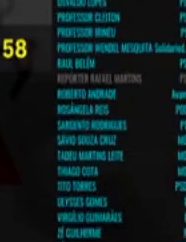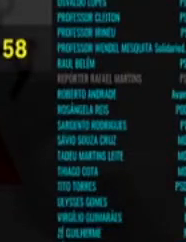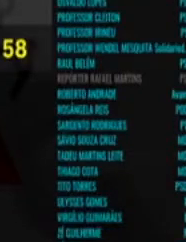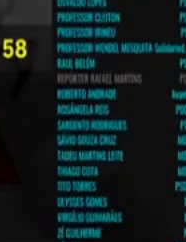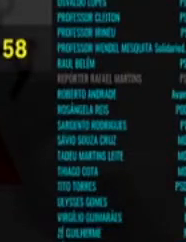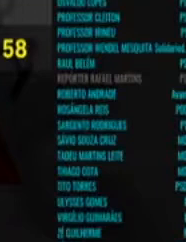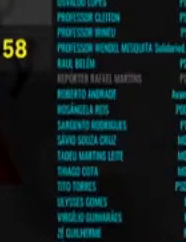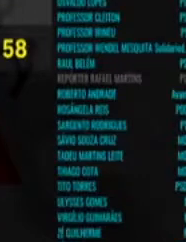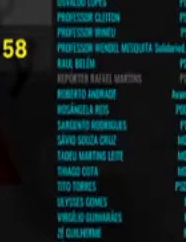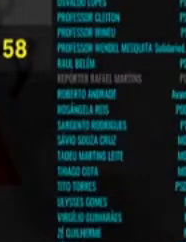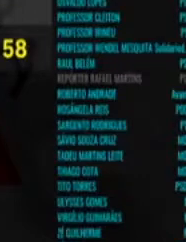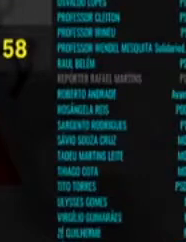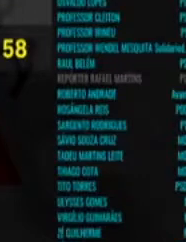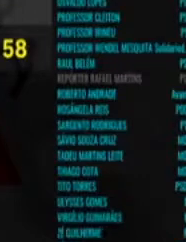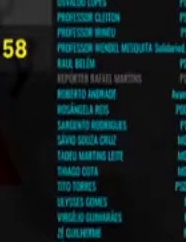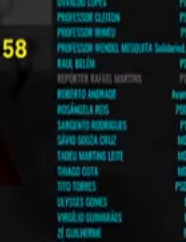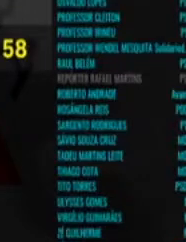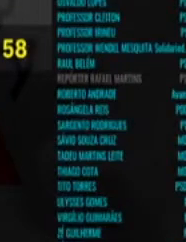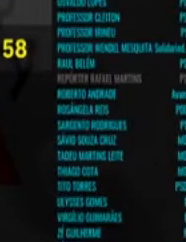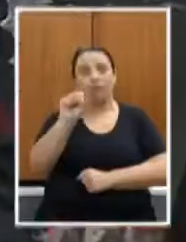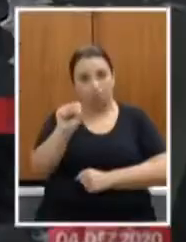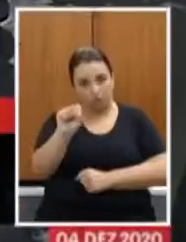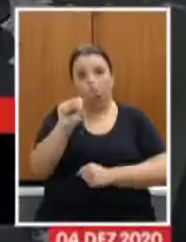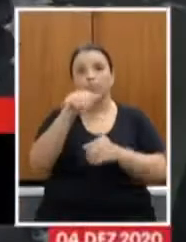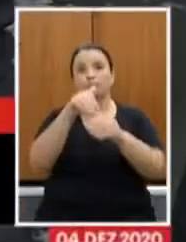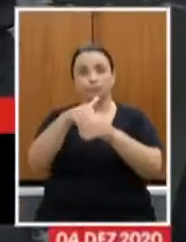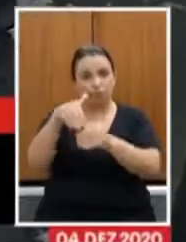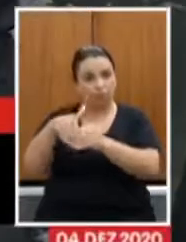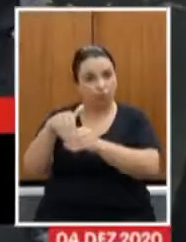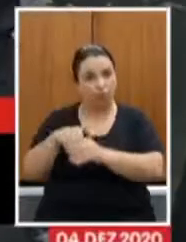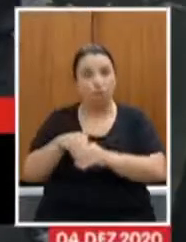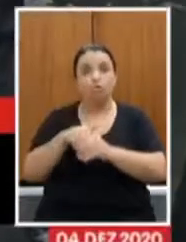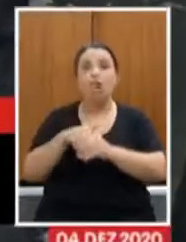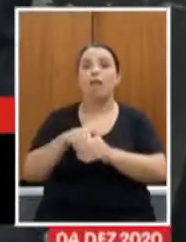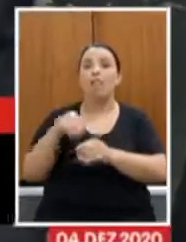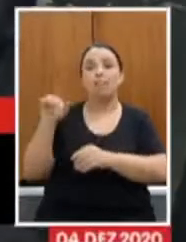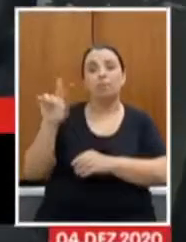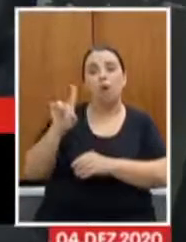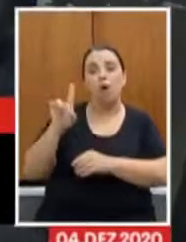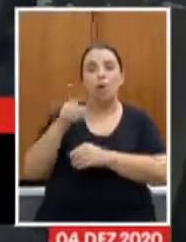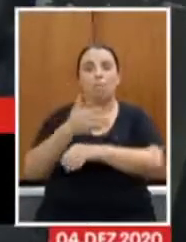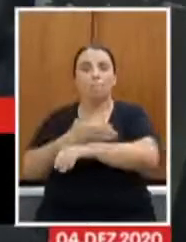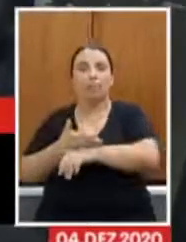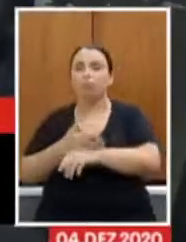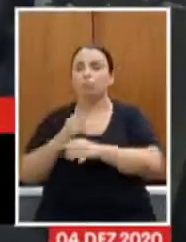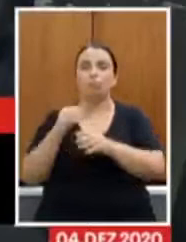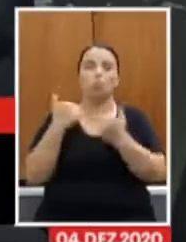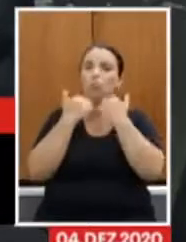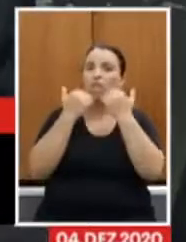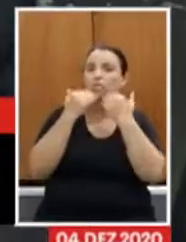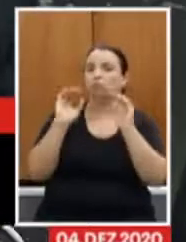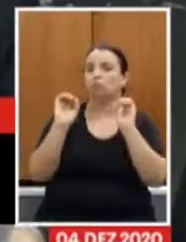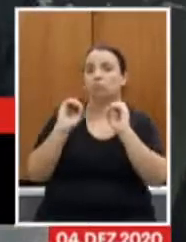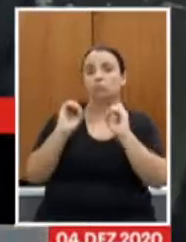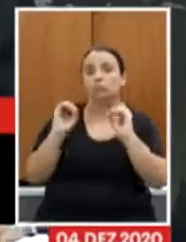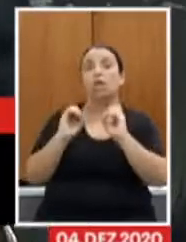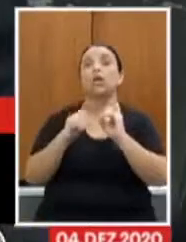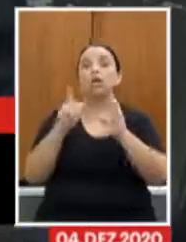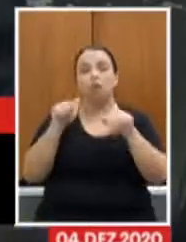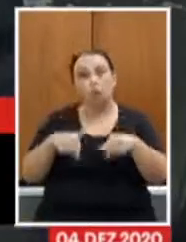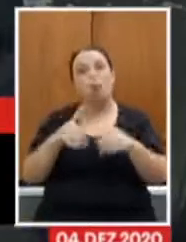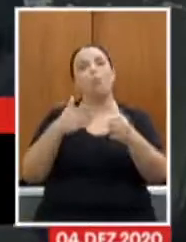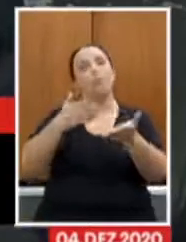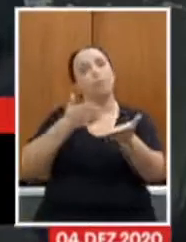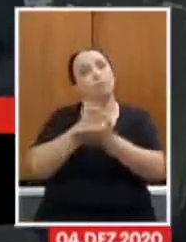Votaram sim 58 senhoras e senhores deputados, não houve voto não nem branco, portanto está aprovado o